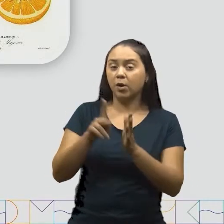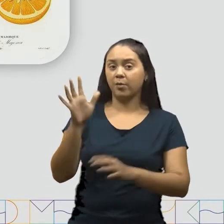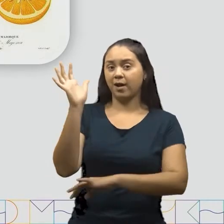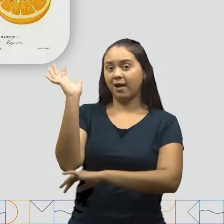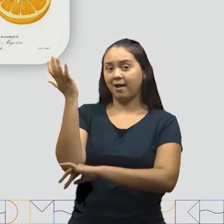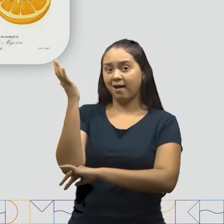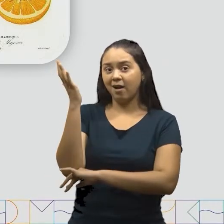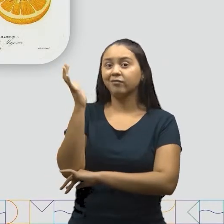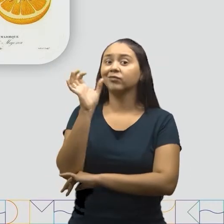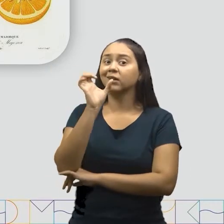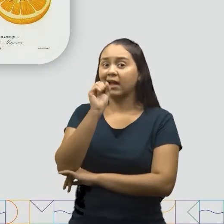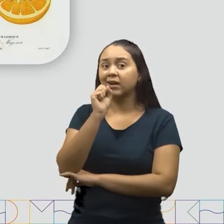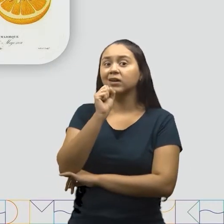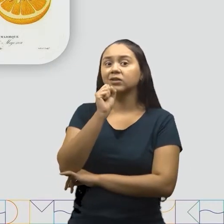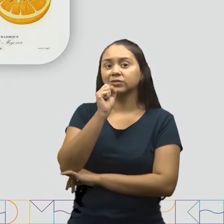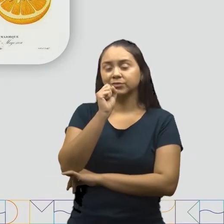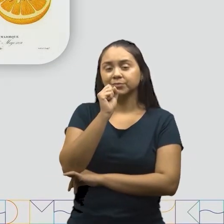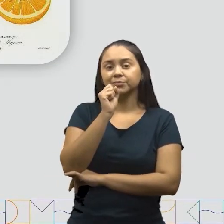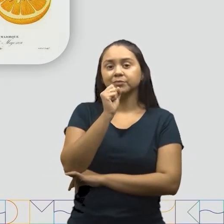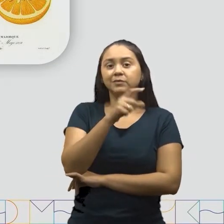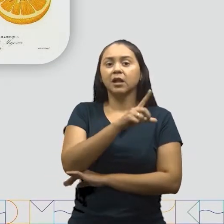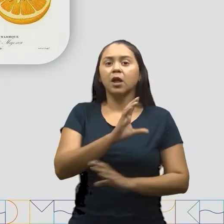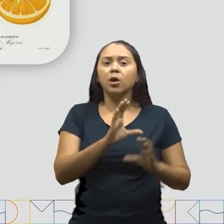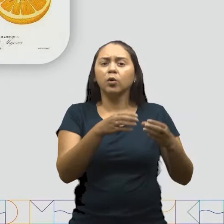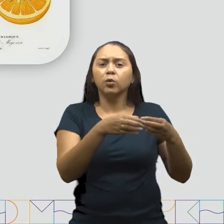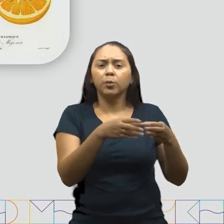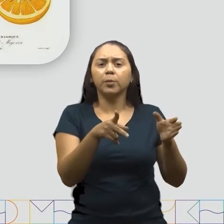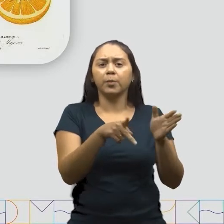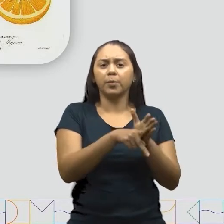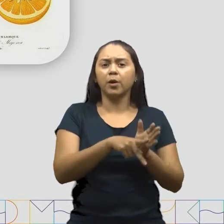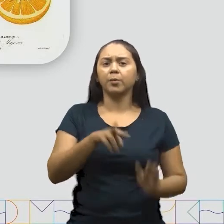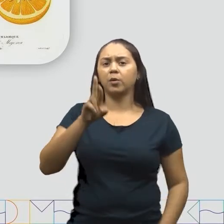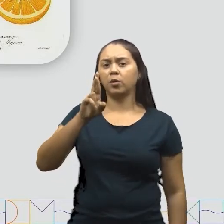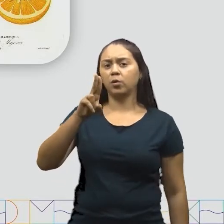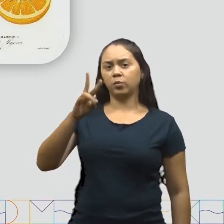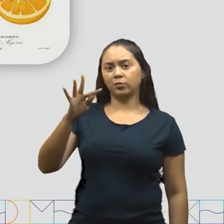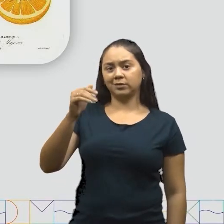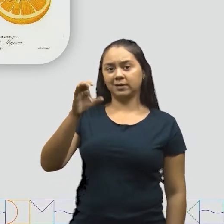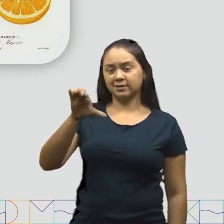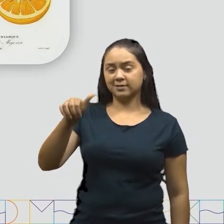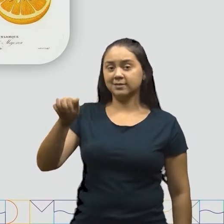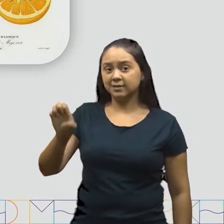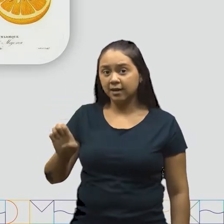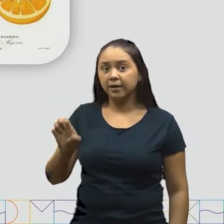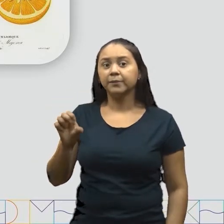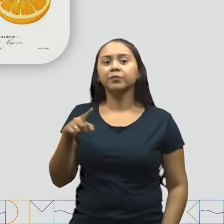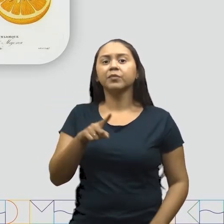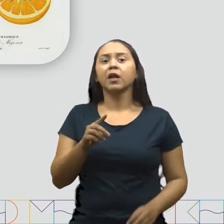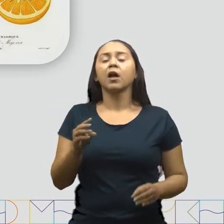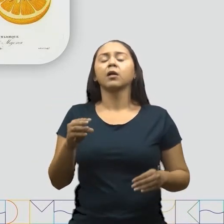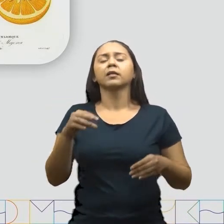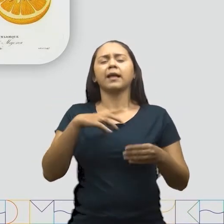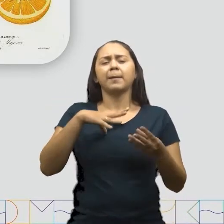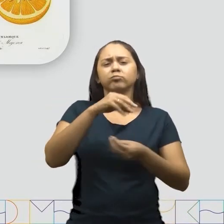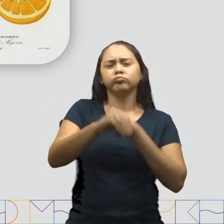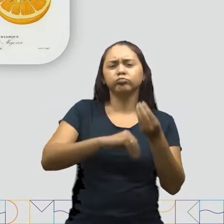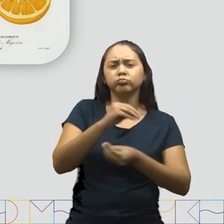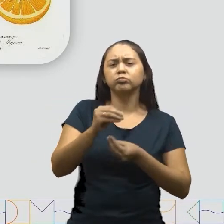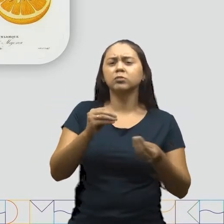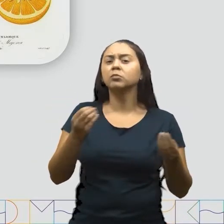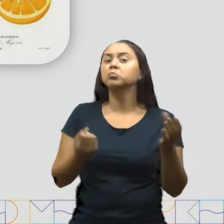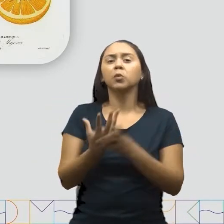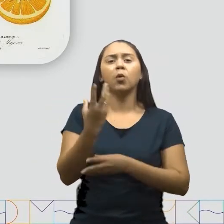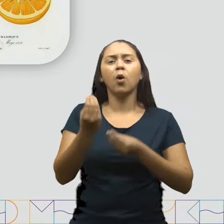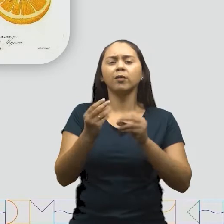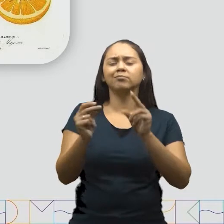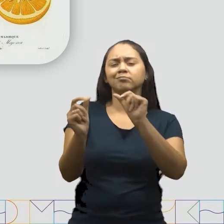Citrus sinensis, uma árvore da família Rutaceae. É um fruto híbrido que teria surgido na antiguidade,